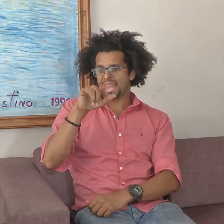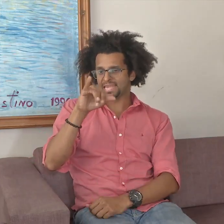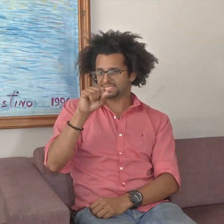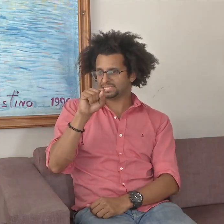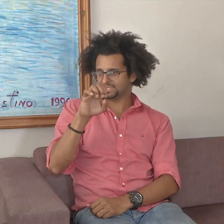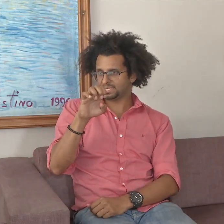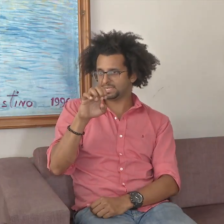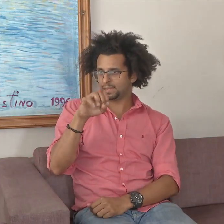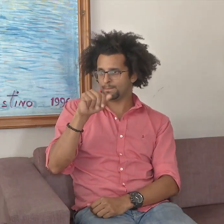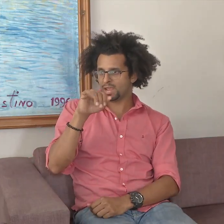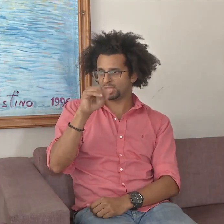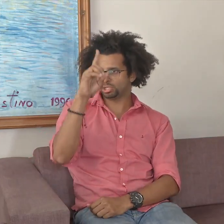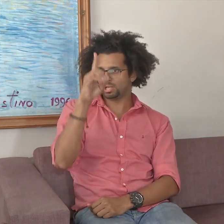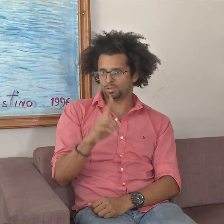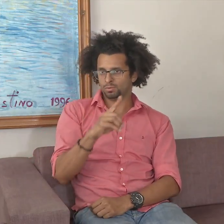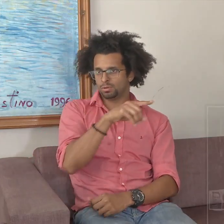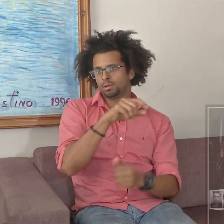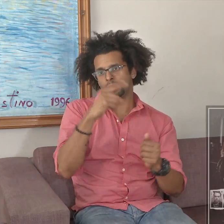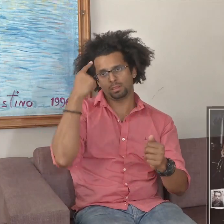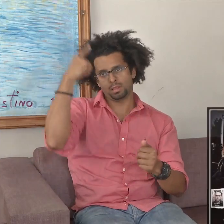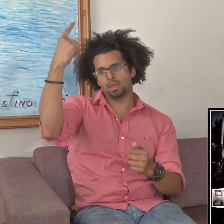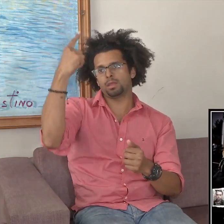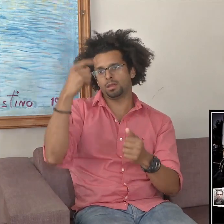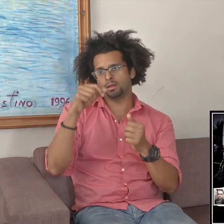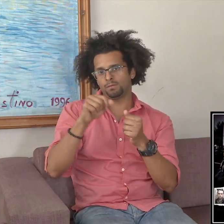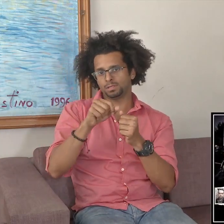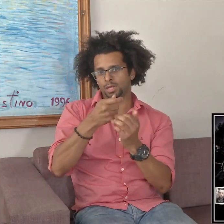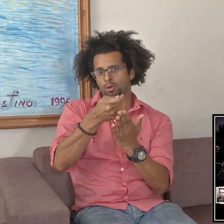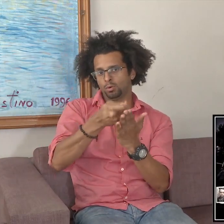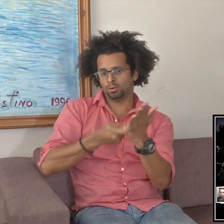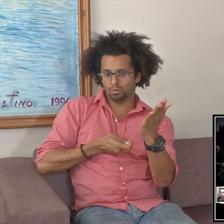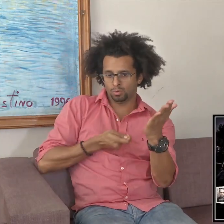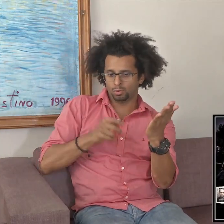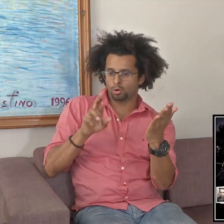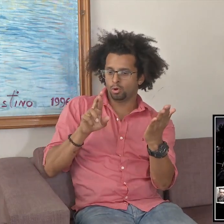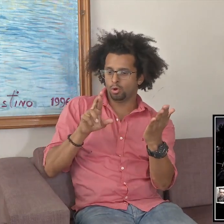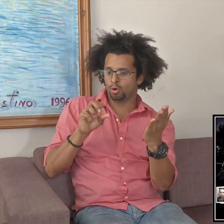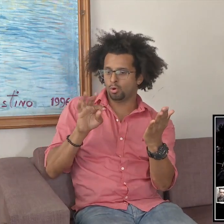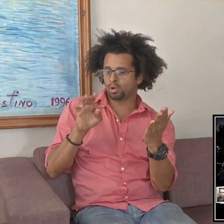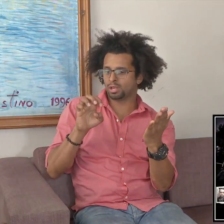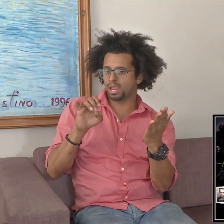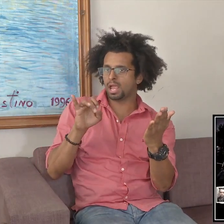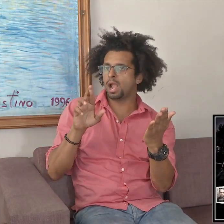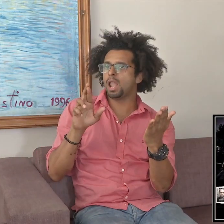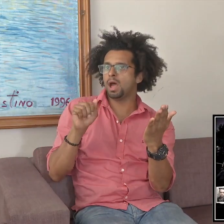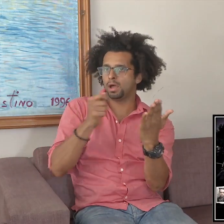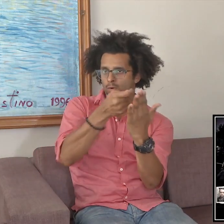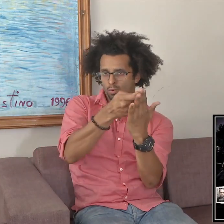Então, o filme foi feito pela diretora Melise e ela teve a ideia de fazer o roteiro